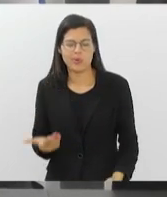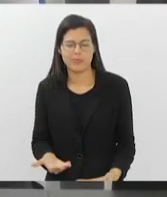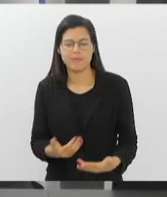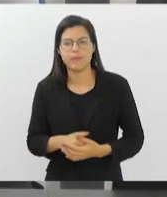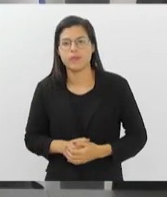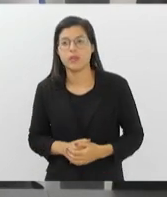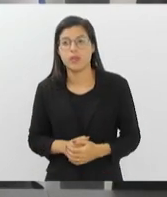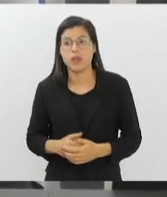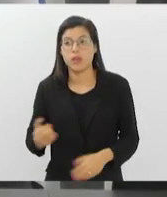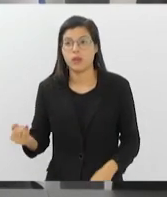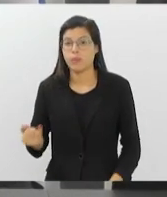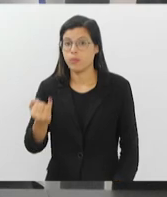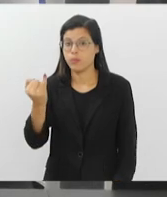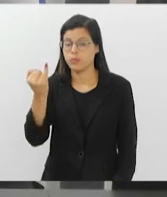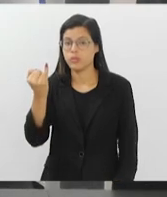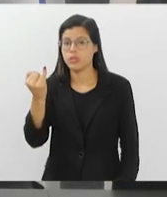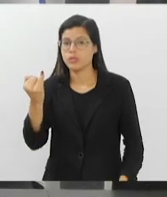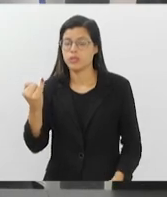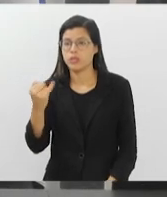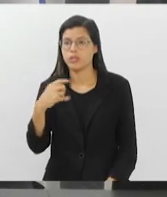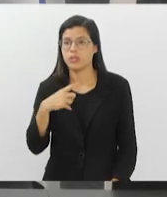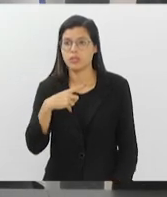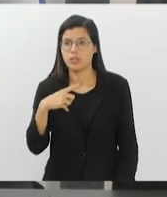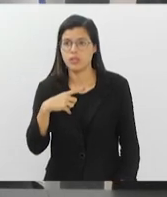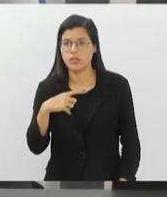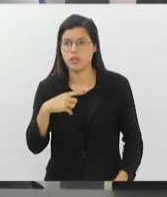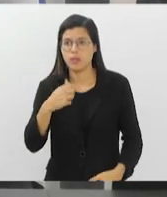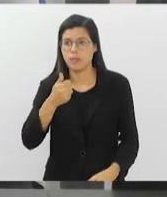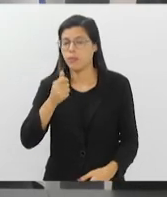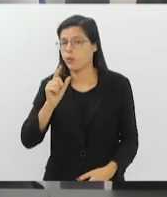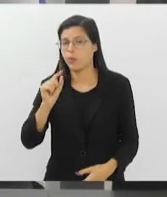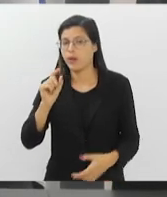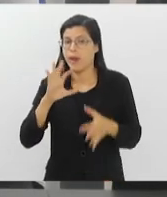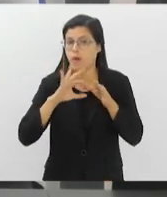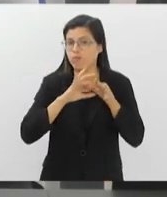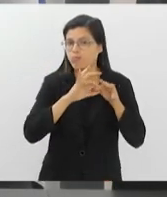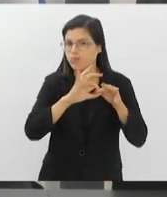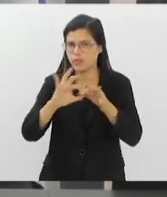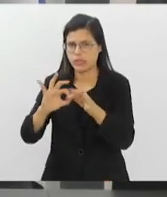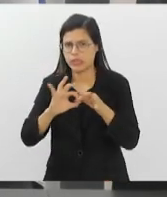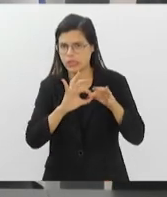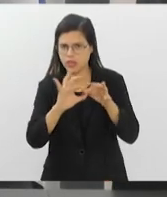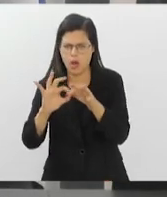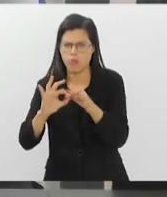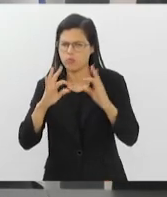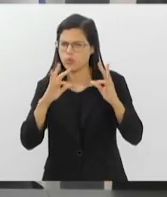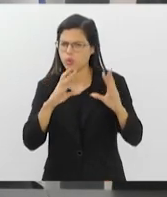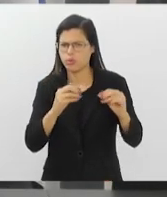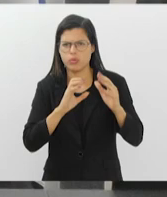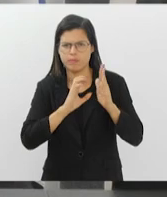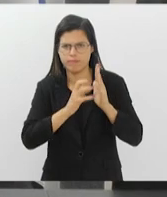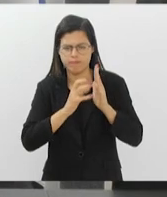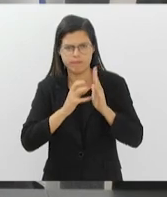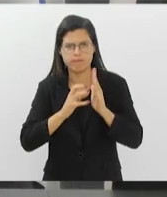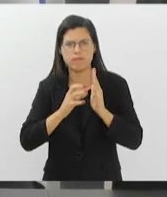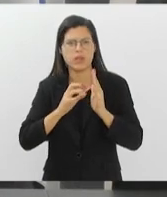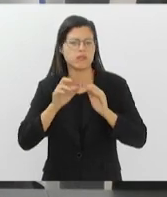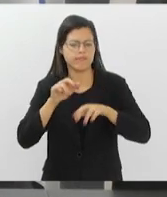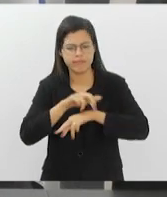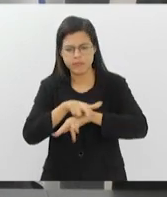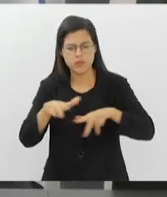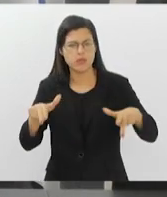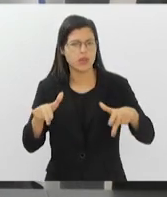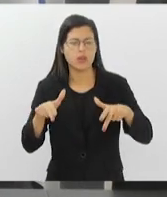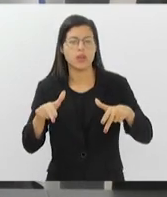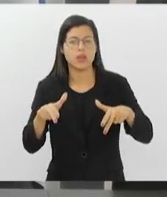muito importante que a gente tenha, nesse momento, em primeiro lugar, a união de todas as vertentes políticas aqui. E a representação, a